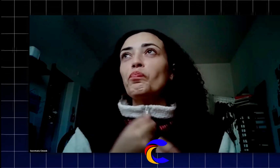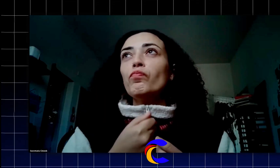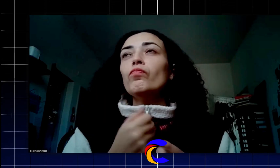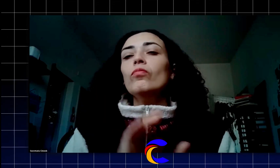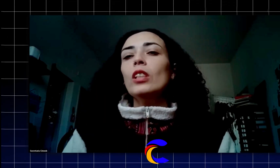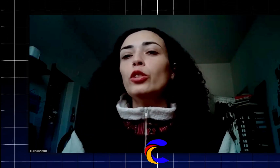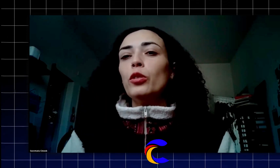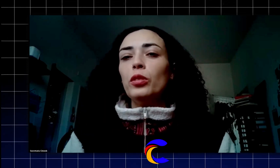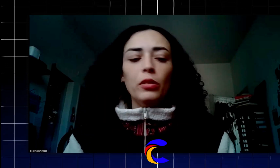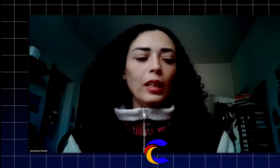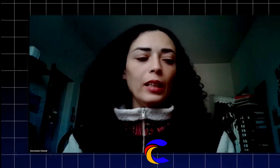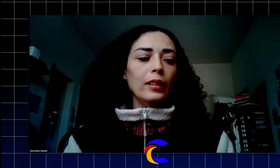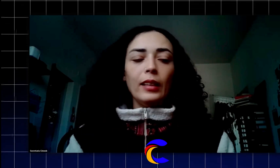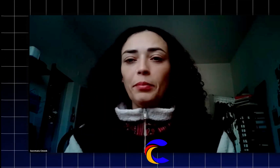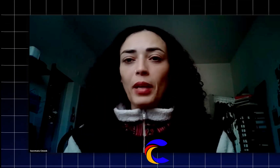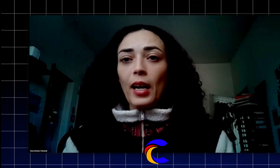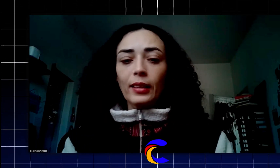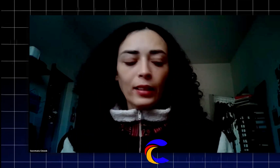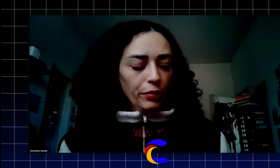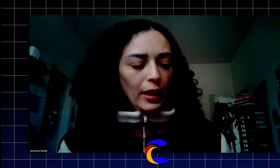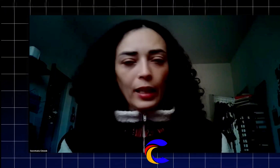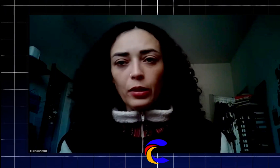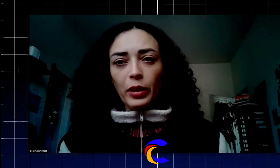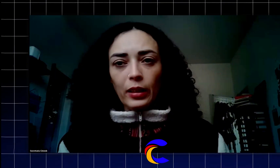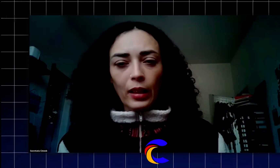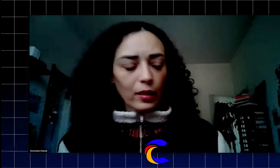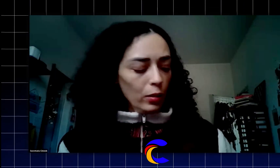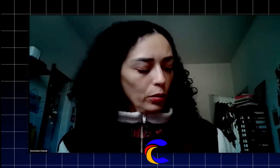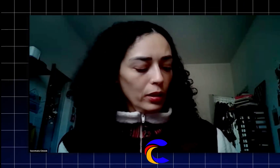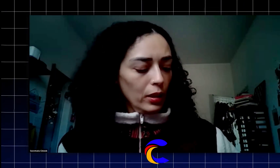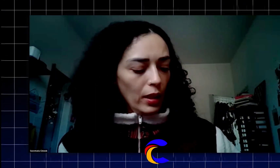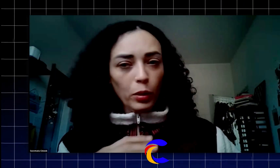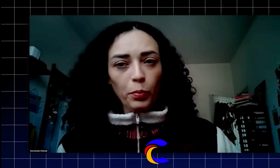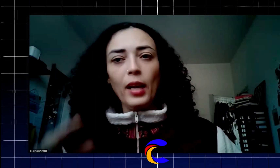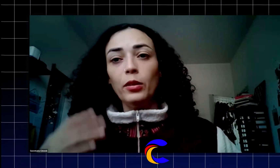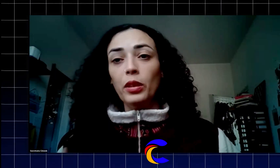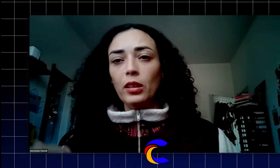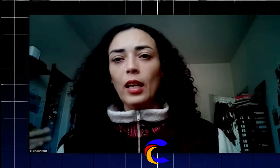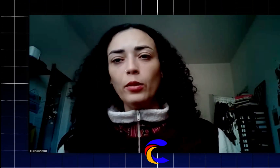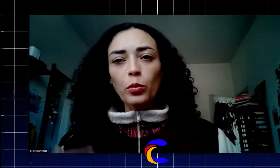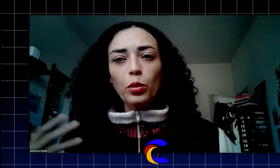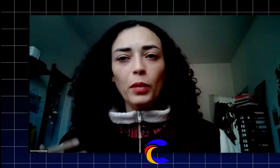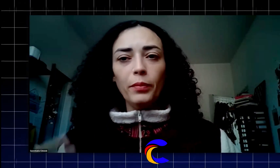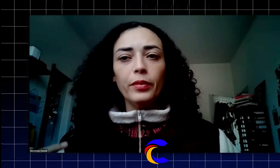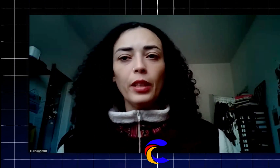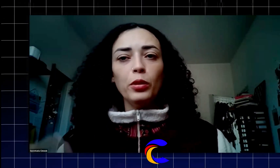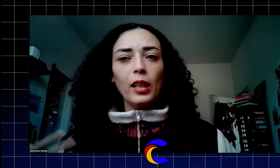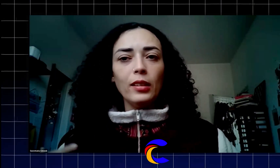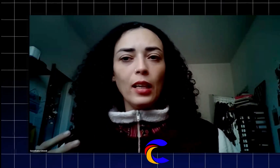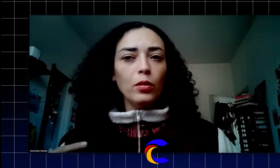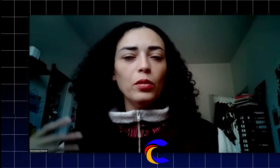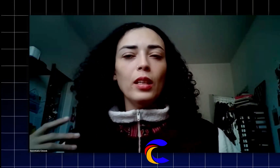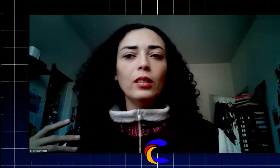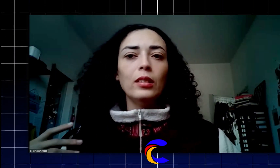bem-vindo. Eu já consigo ali trazer mais atividades orientando. E aí, quanto mais eu conhecer a turma, eu